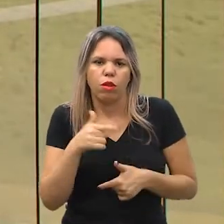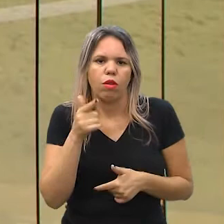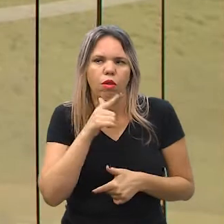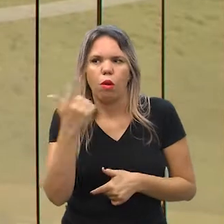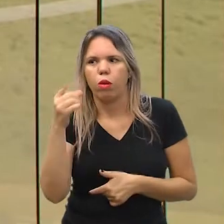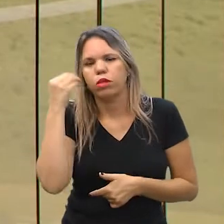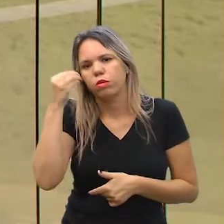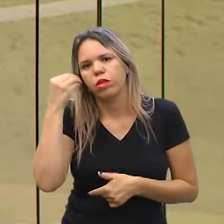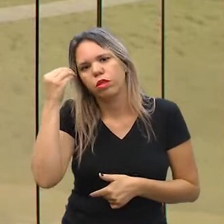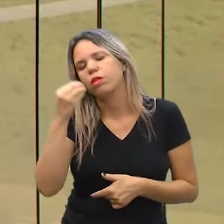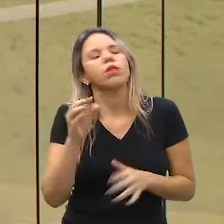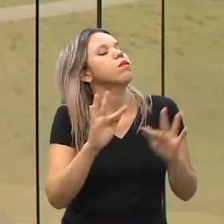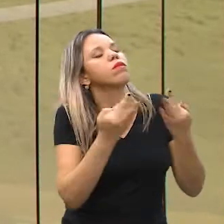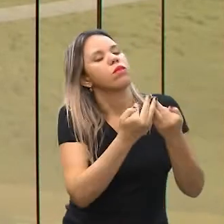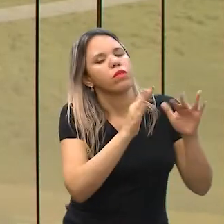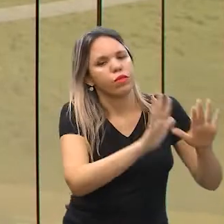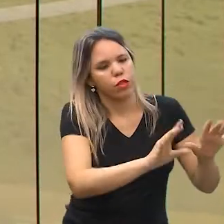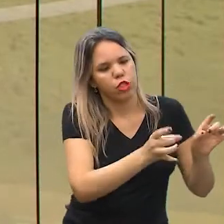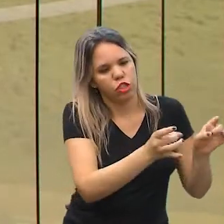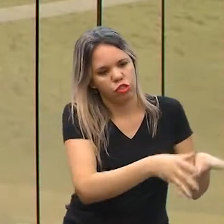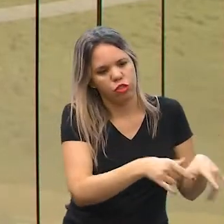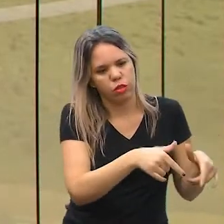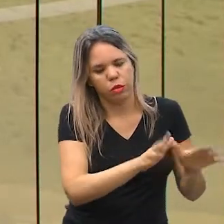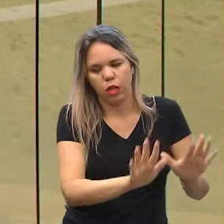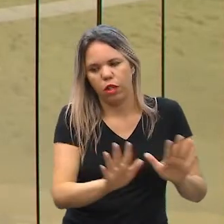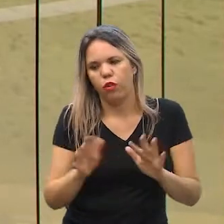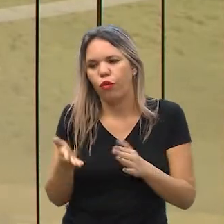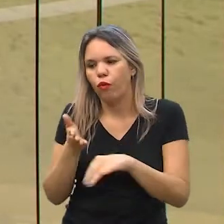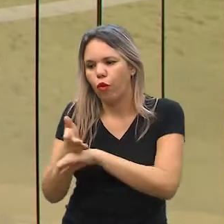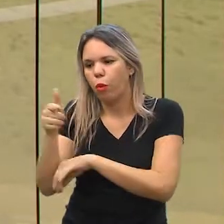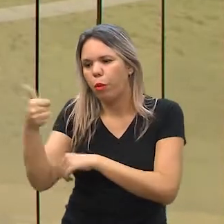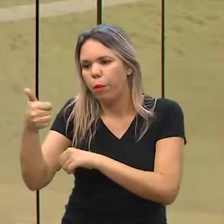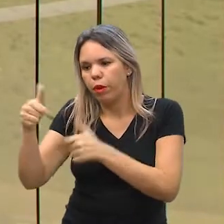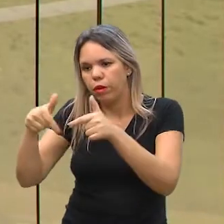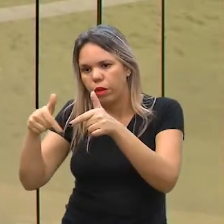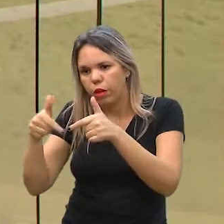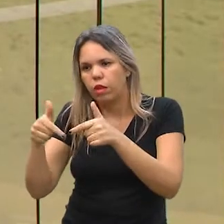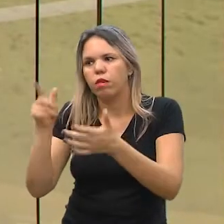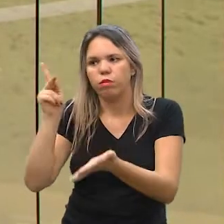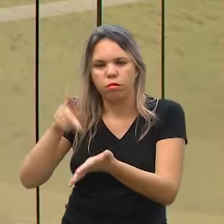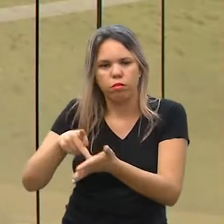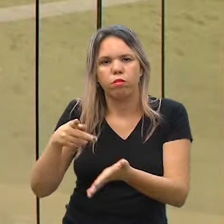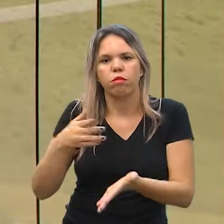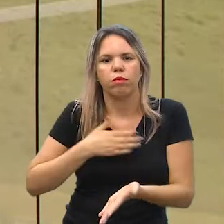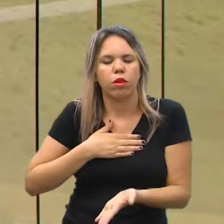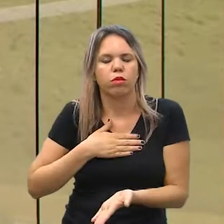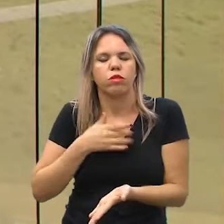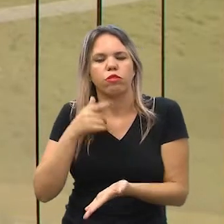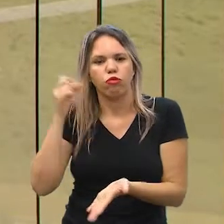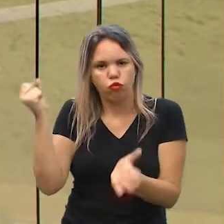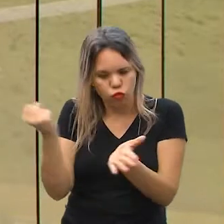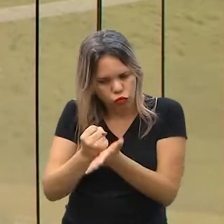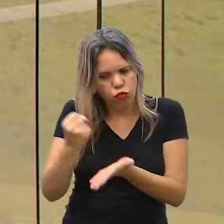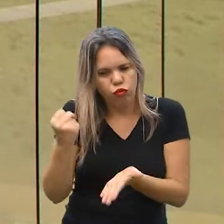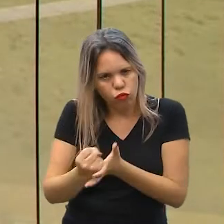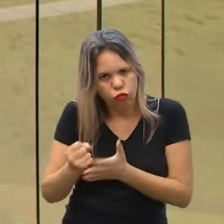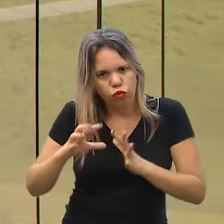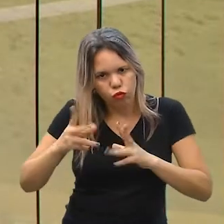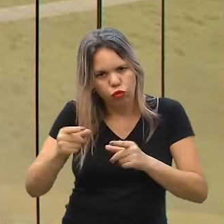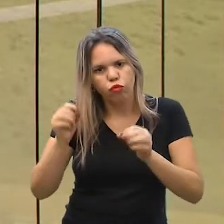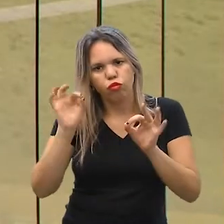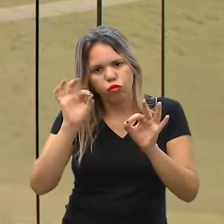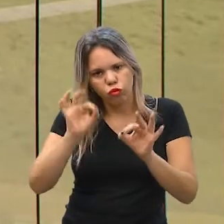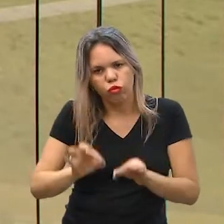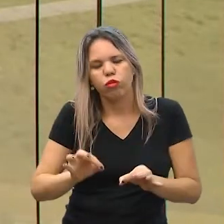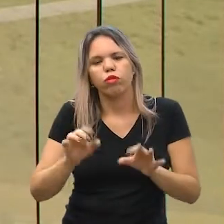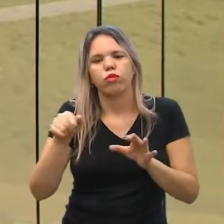aí saiu do parâmetro familiar e foi o meu primeiro trabalho, na verdade, o meu trabalho com registro, com tudo